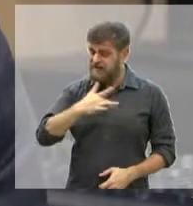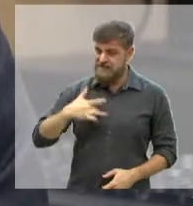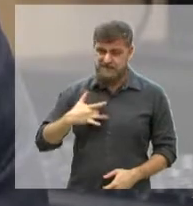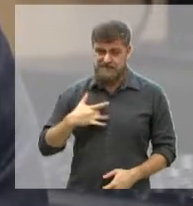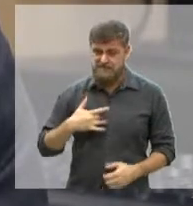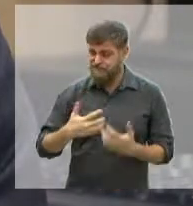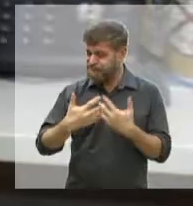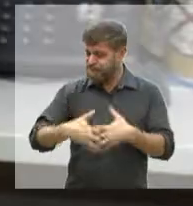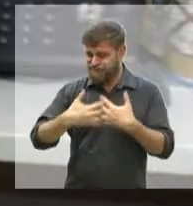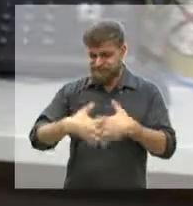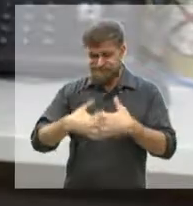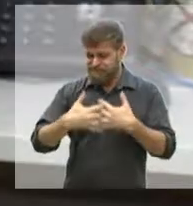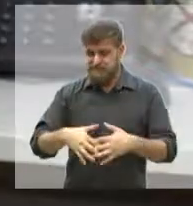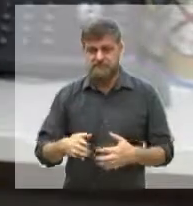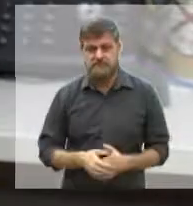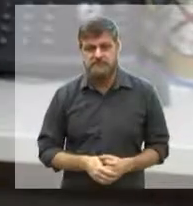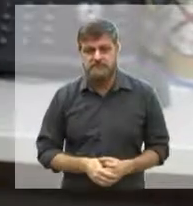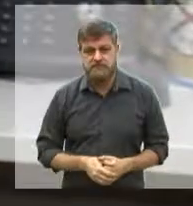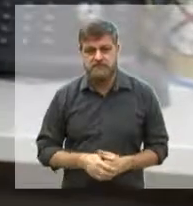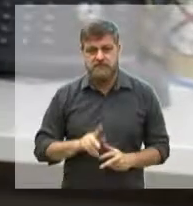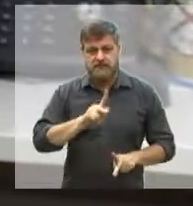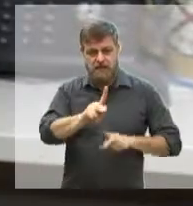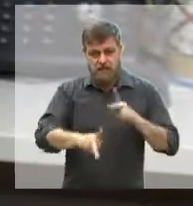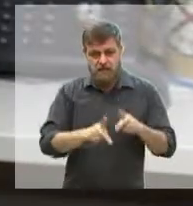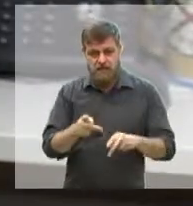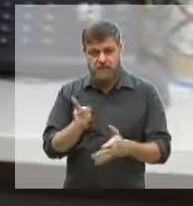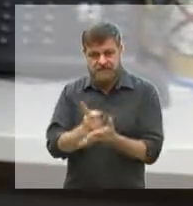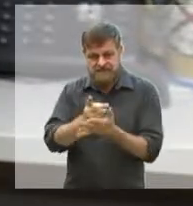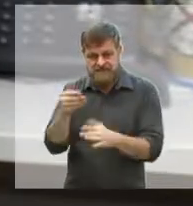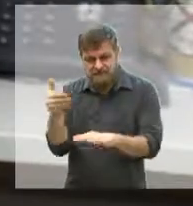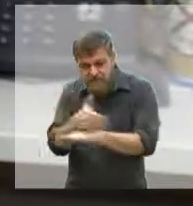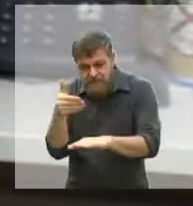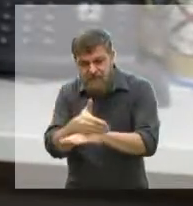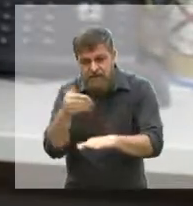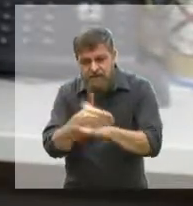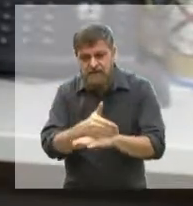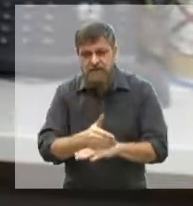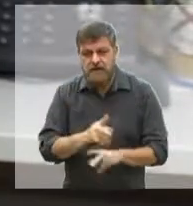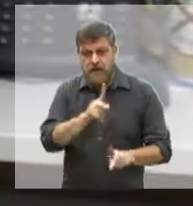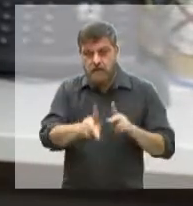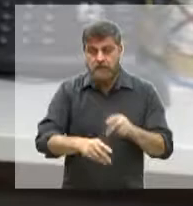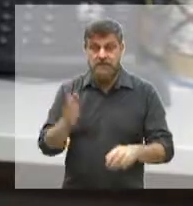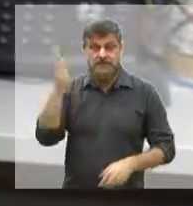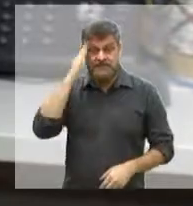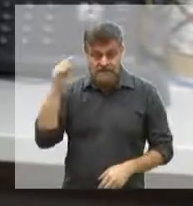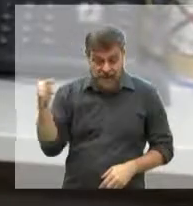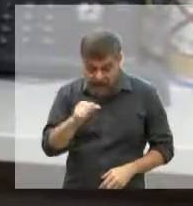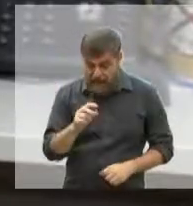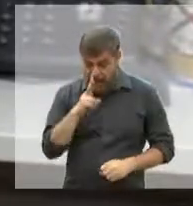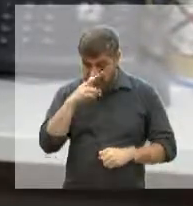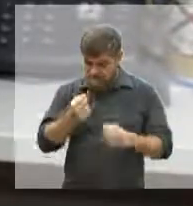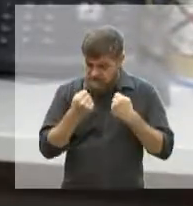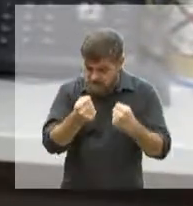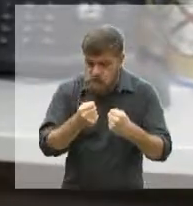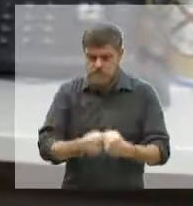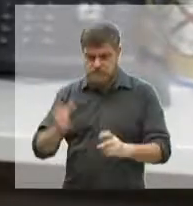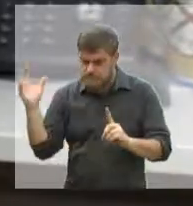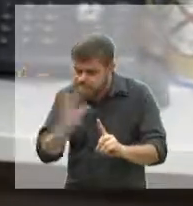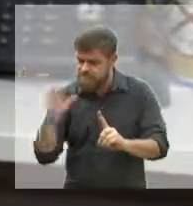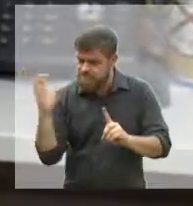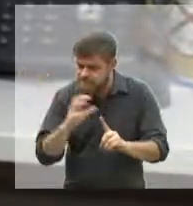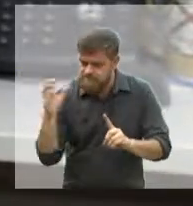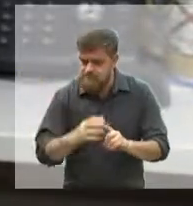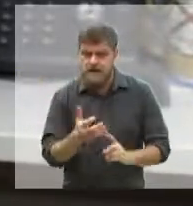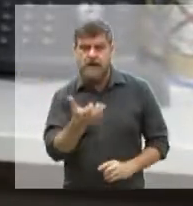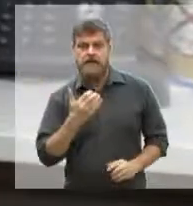definitivamente ela não tem ido muito bem. E a população sempre participando, né? A população também tem que saber da força que tem para cobrar esse planejamento